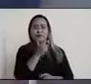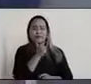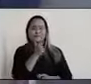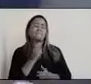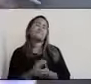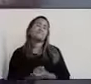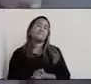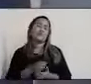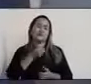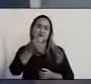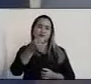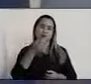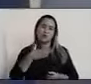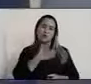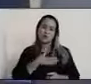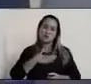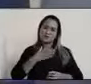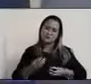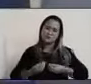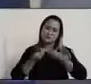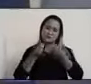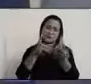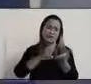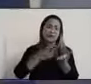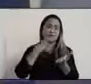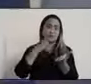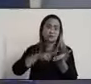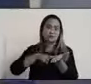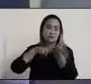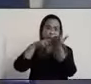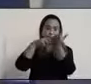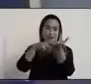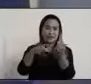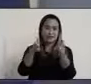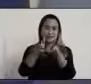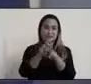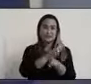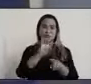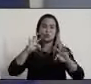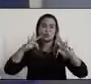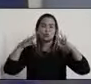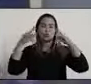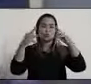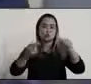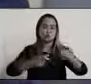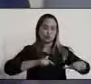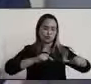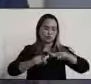pessoalmente endereçada à Vossa Excelência, em nome de todos os produtores rurais do nosso município.